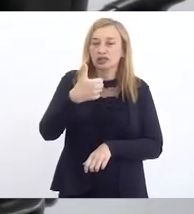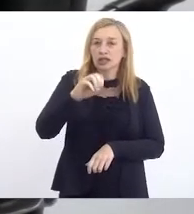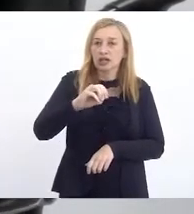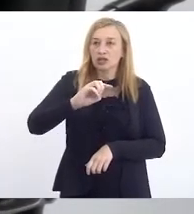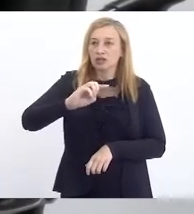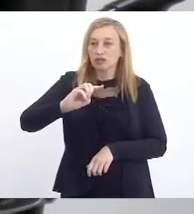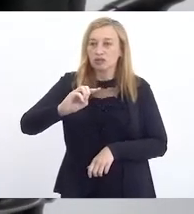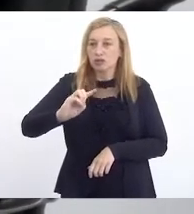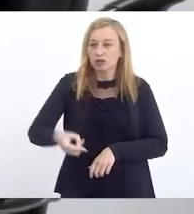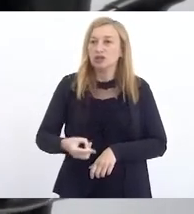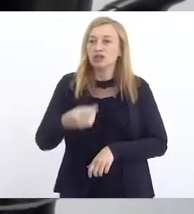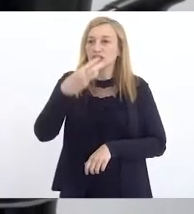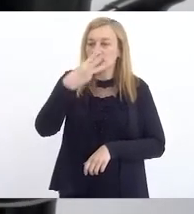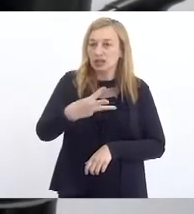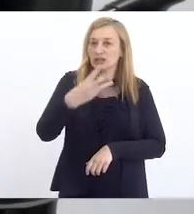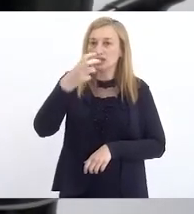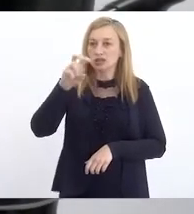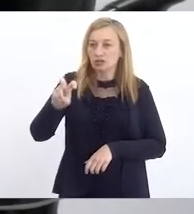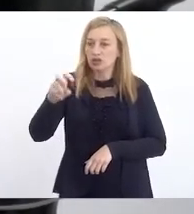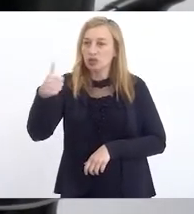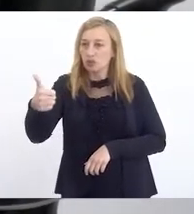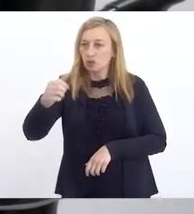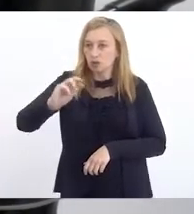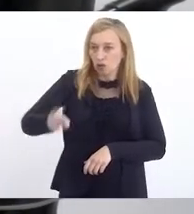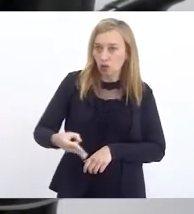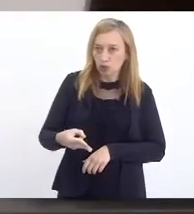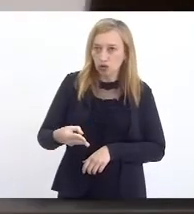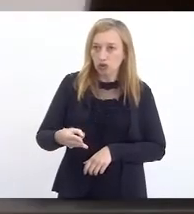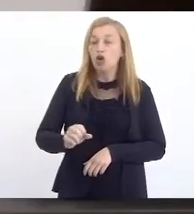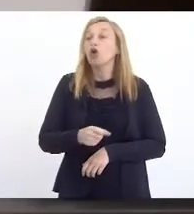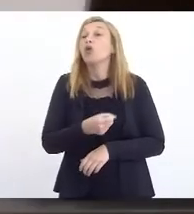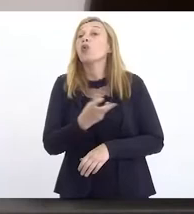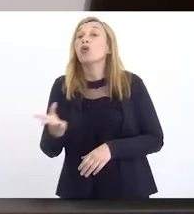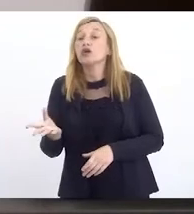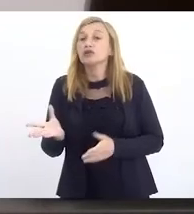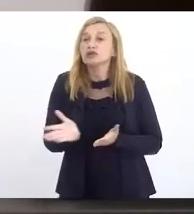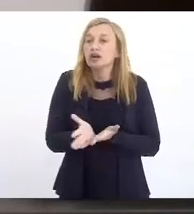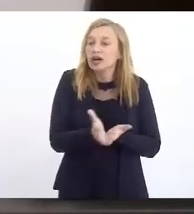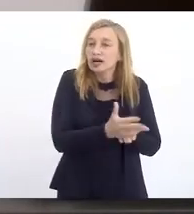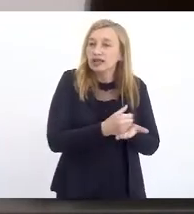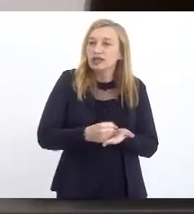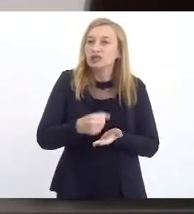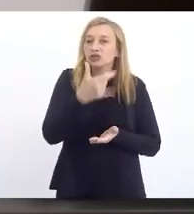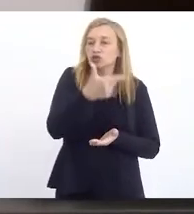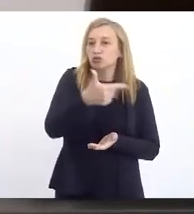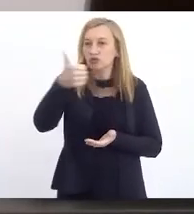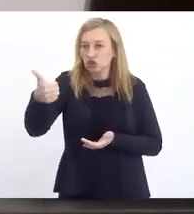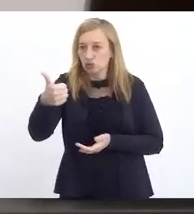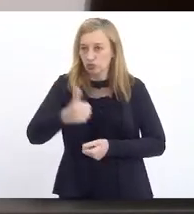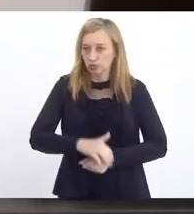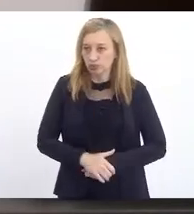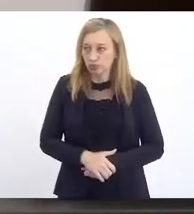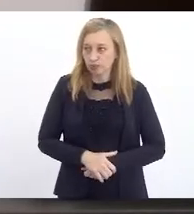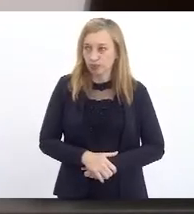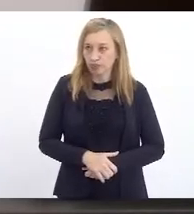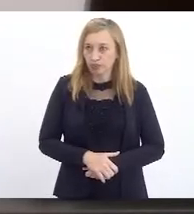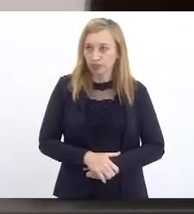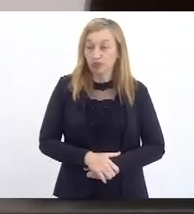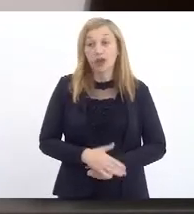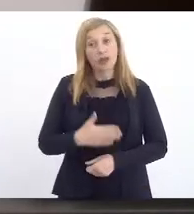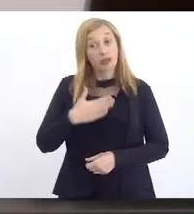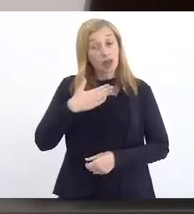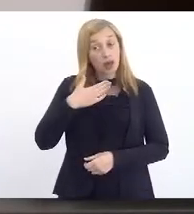e 351 milhões. Quanto será a arrecadação de 2021? Nas